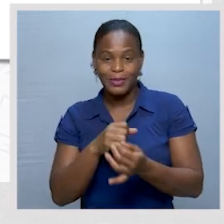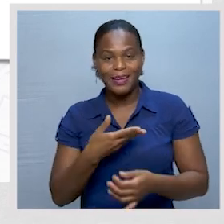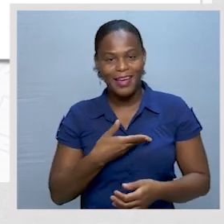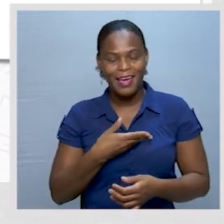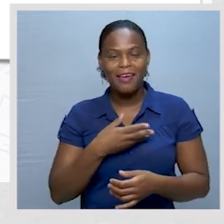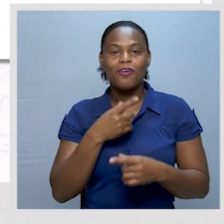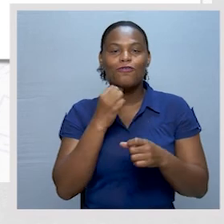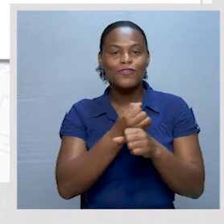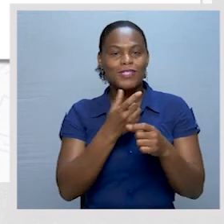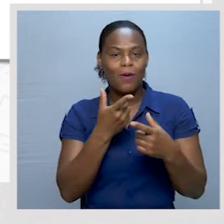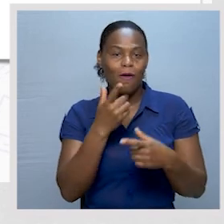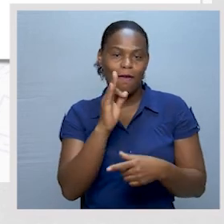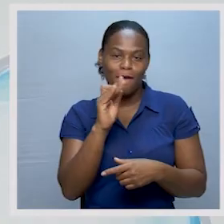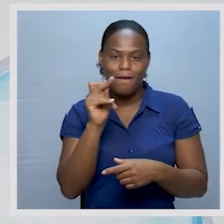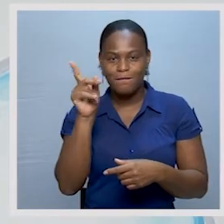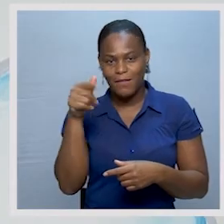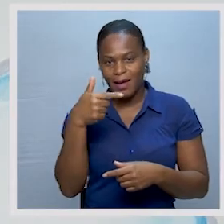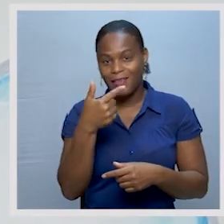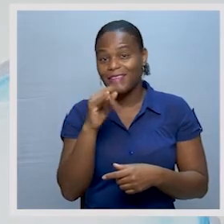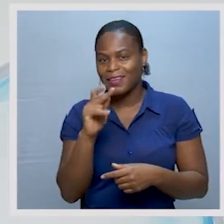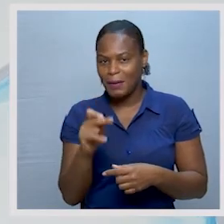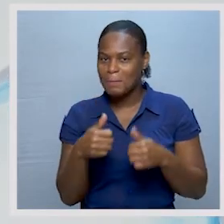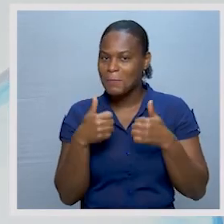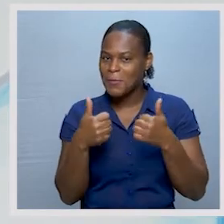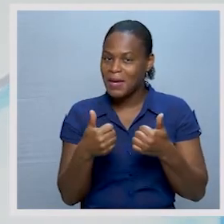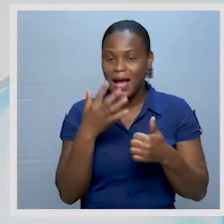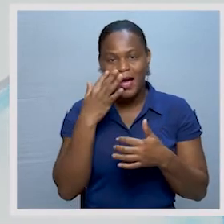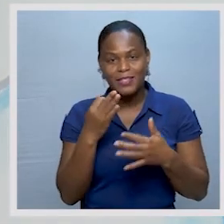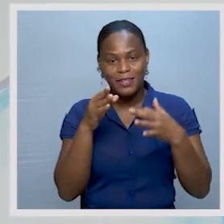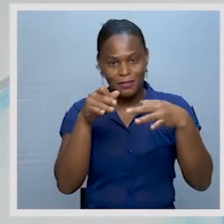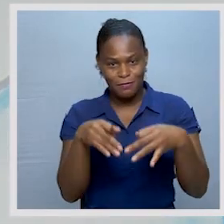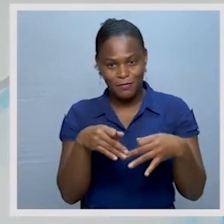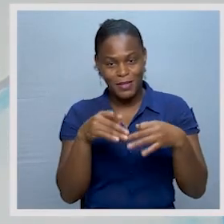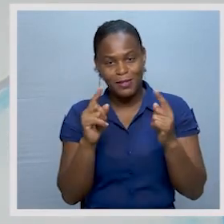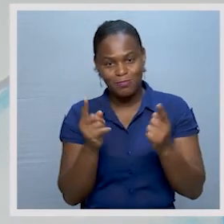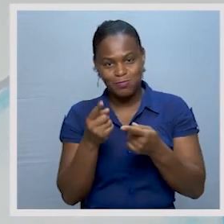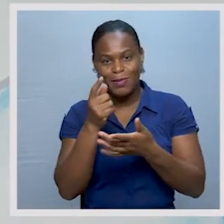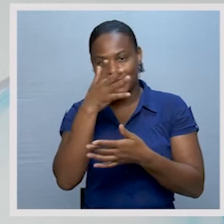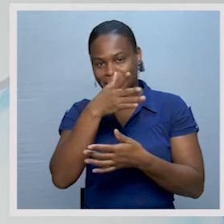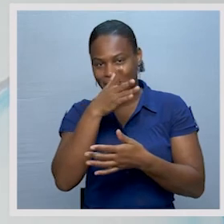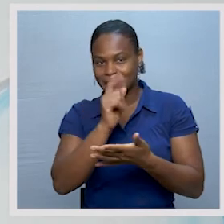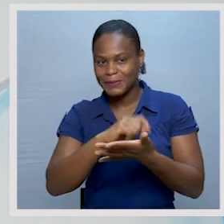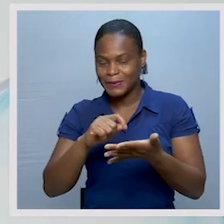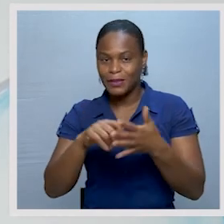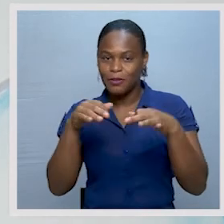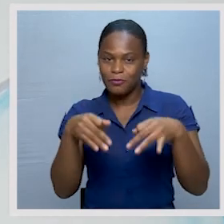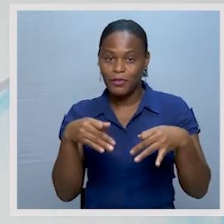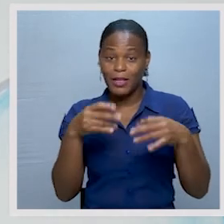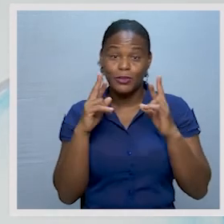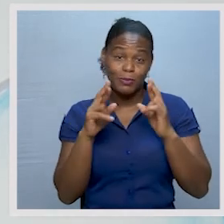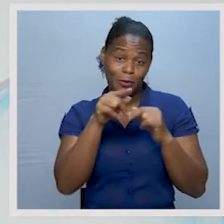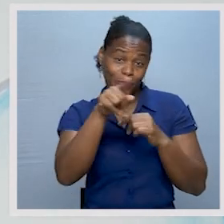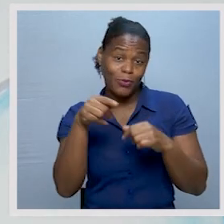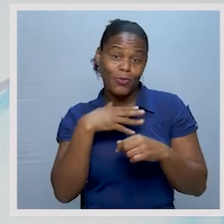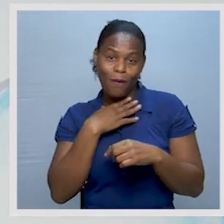a função fática. Muito bem. Assim terminamos essa pequena atividade. Eu espero